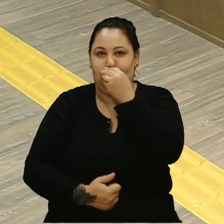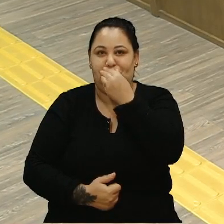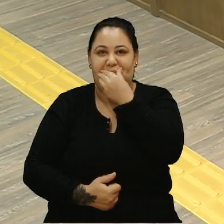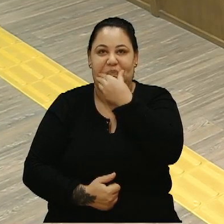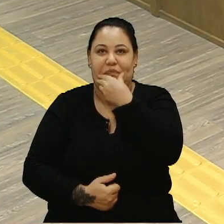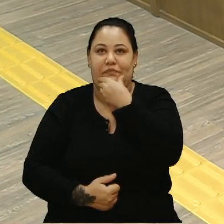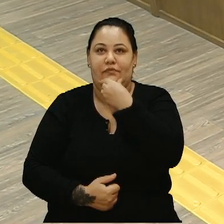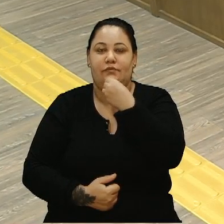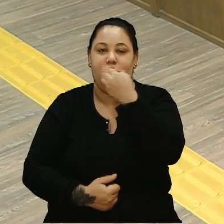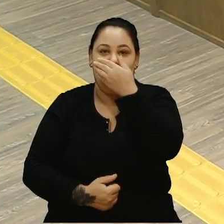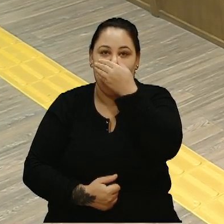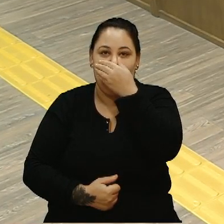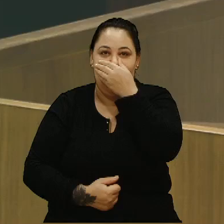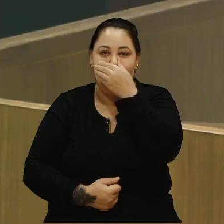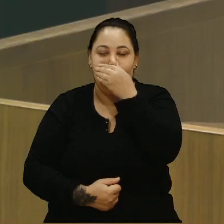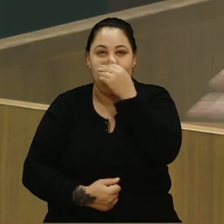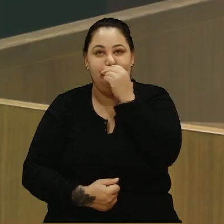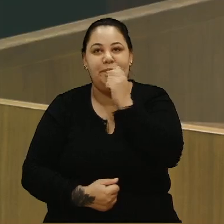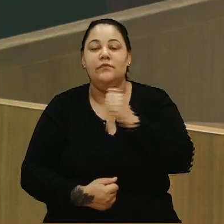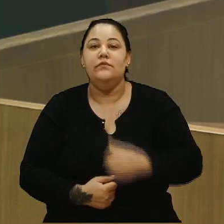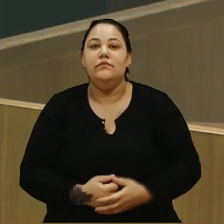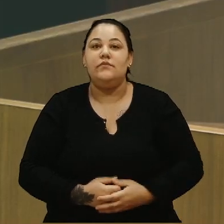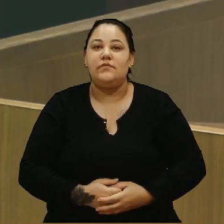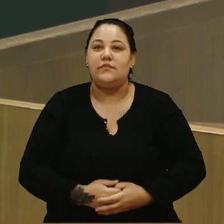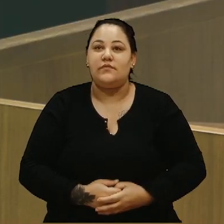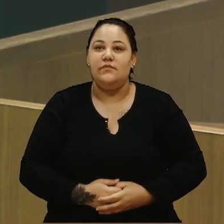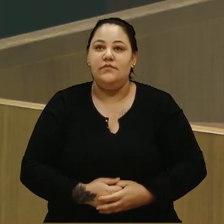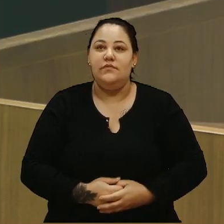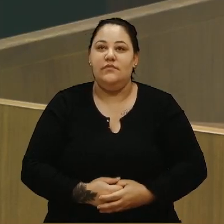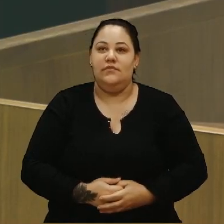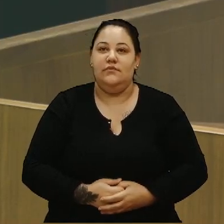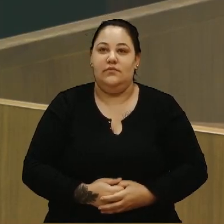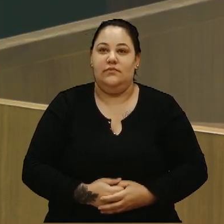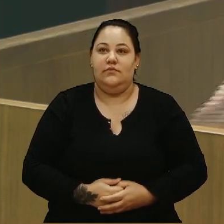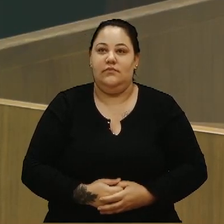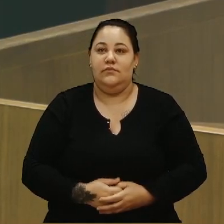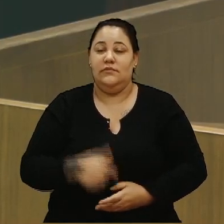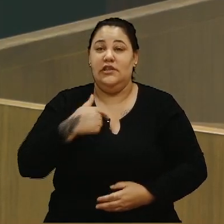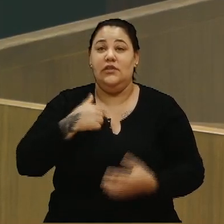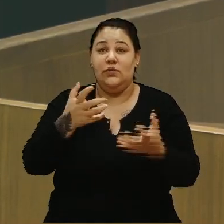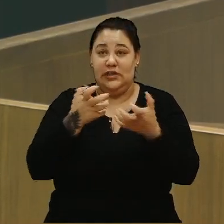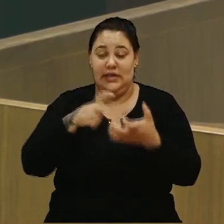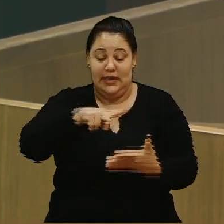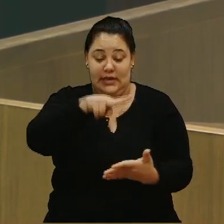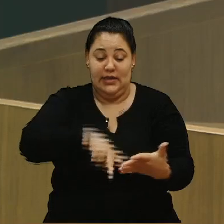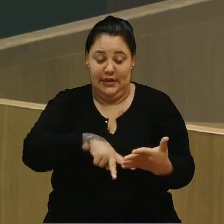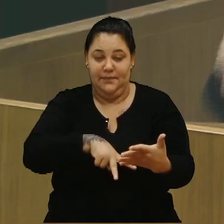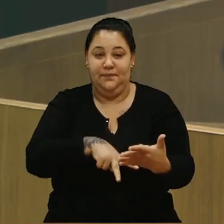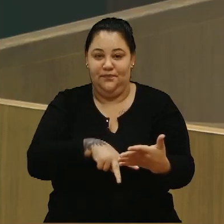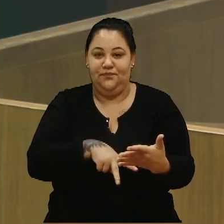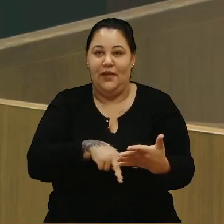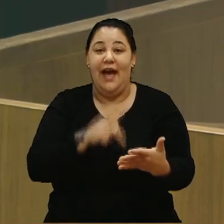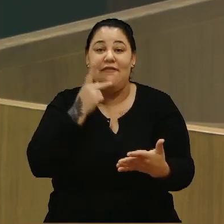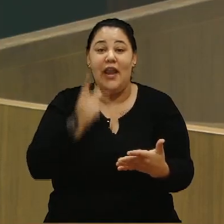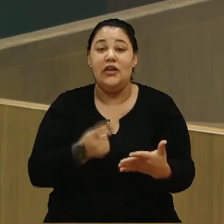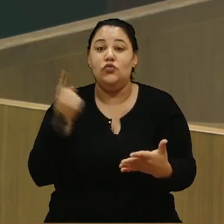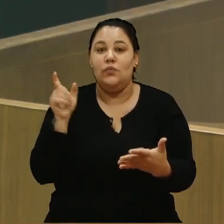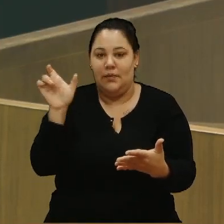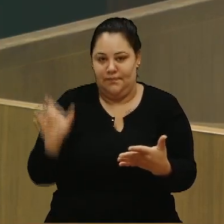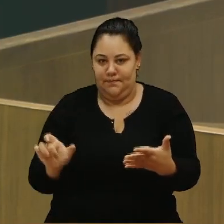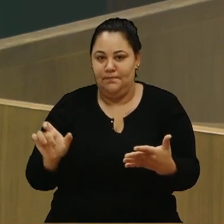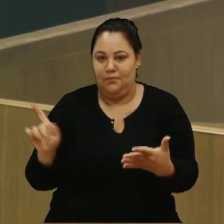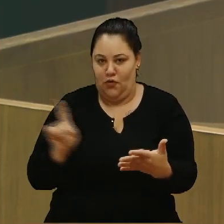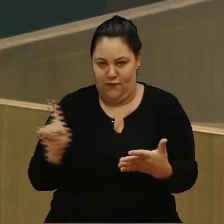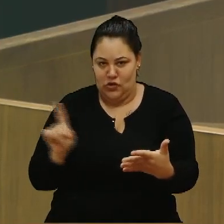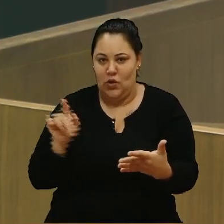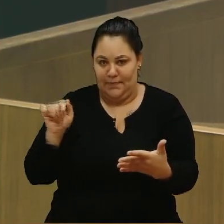Alô? Mais do que falar, eu gostaria de ler o relato de uma professora que acho que ela